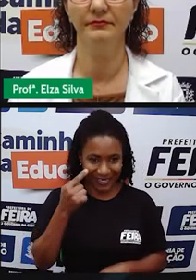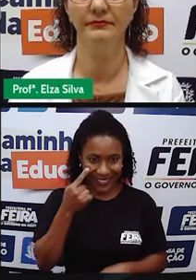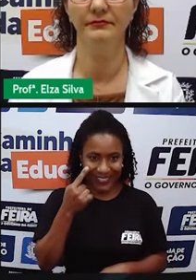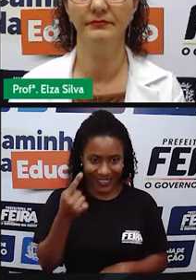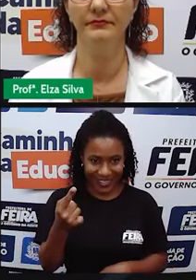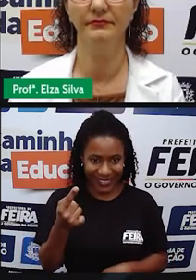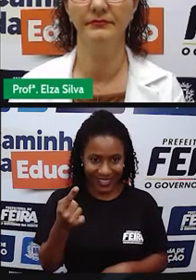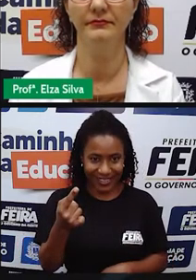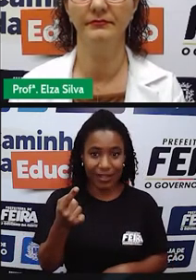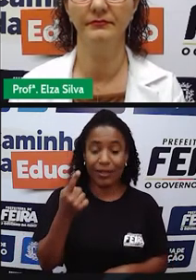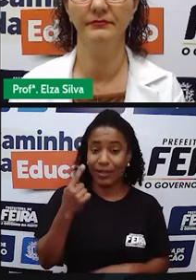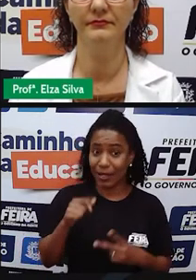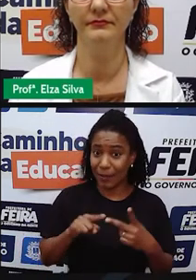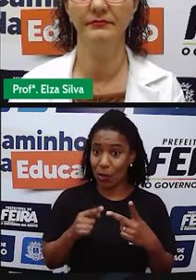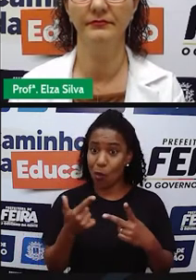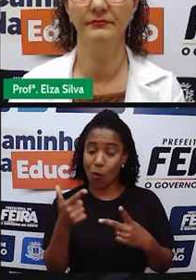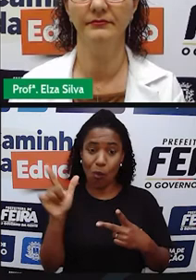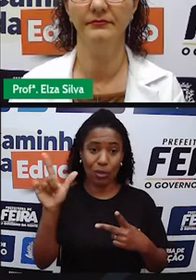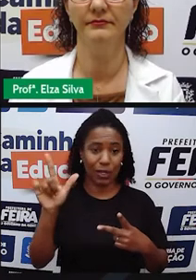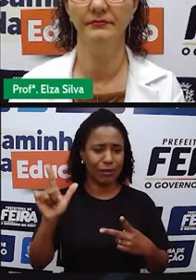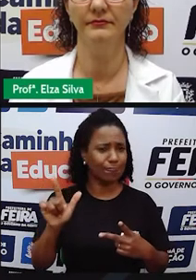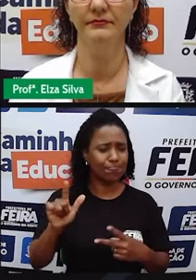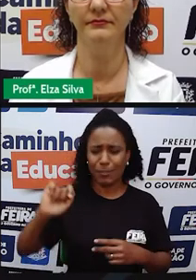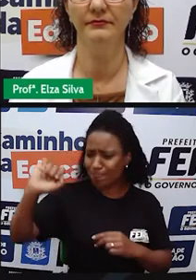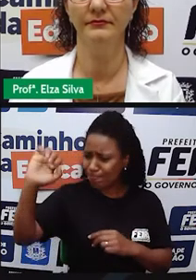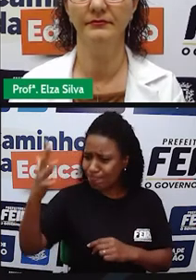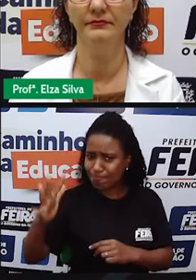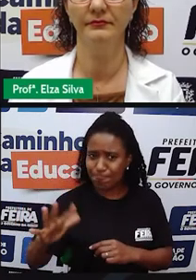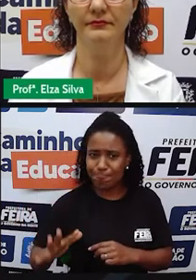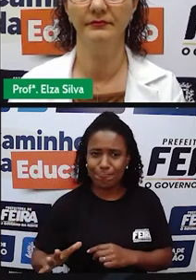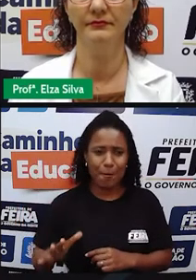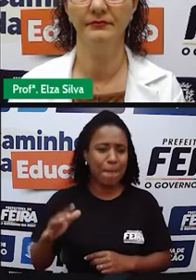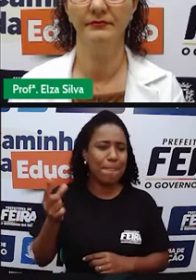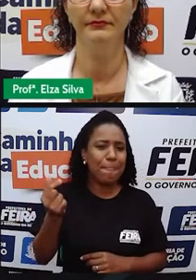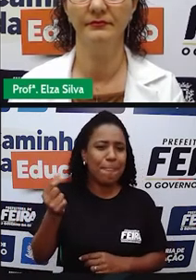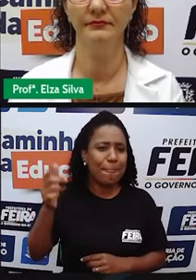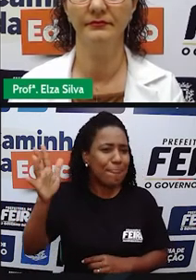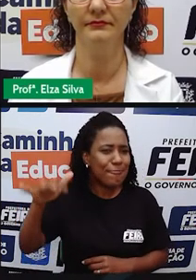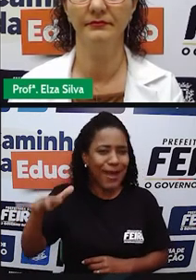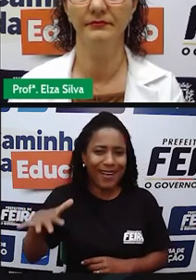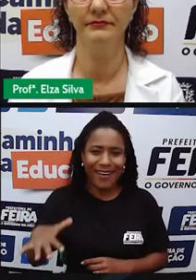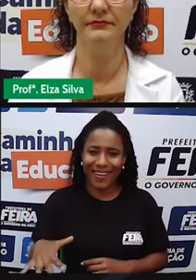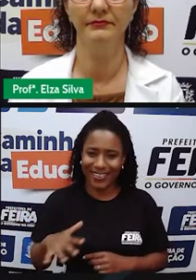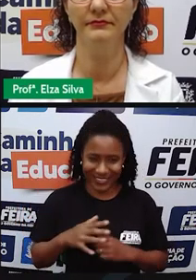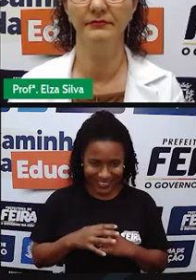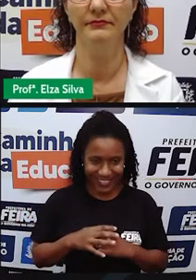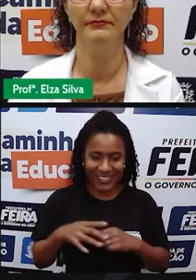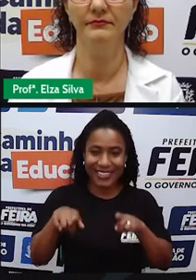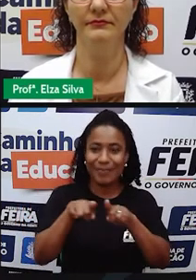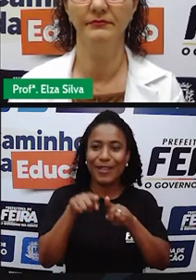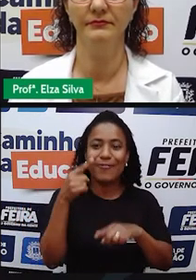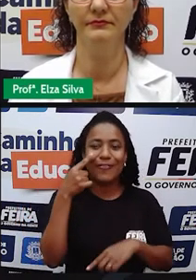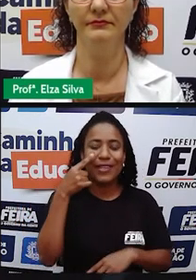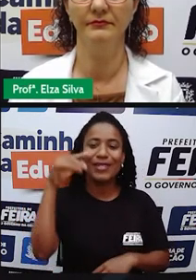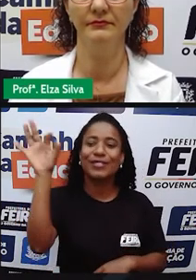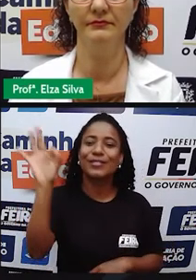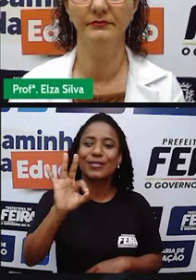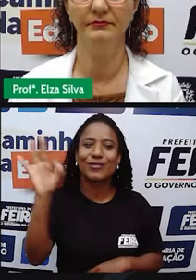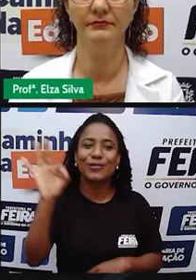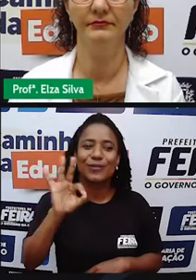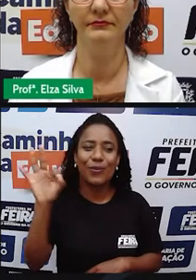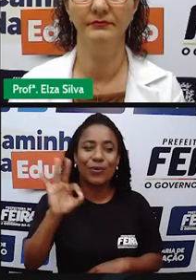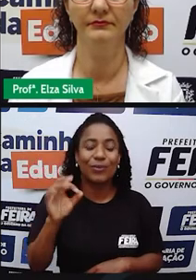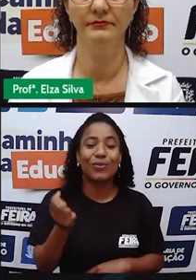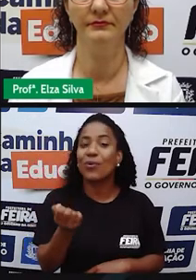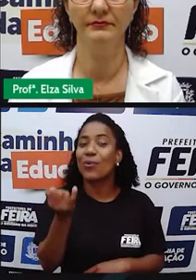big sale, é uma grande oferta. Nós vemos também a porcentagem de desconto. So, in